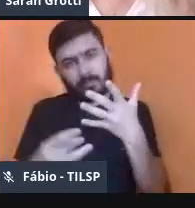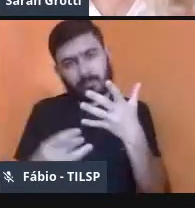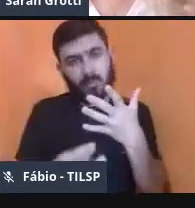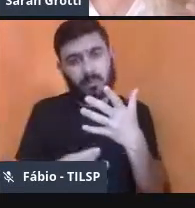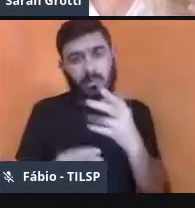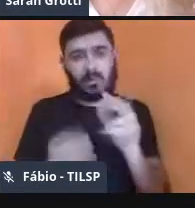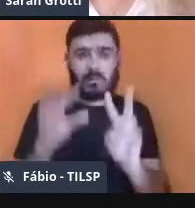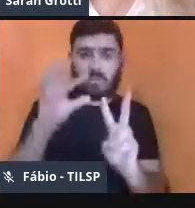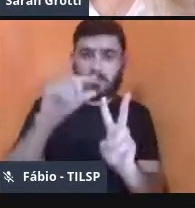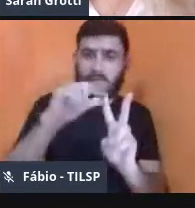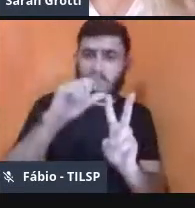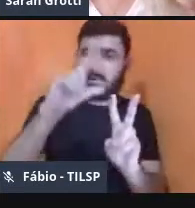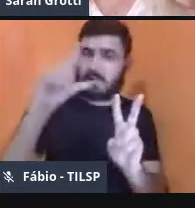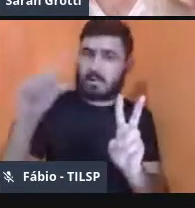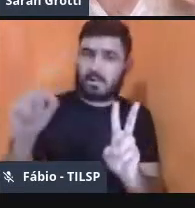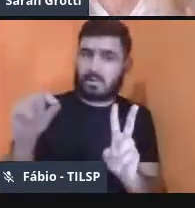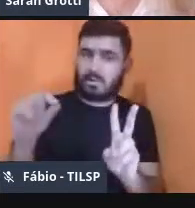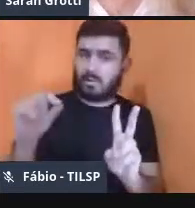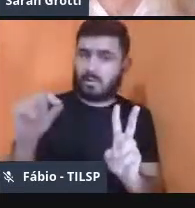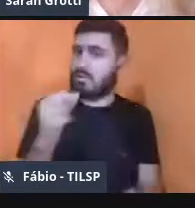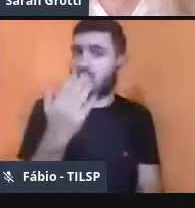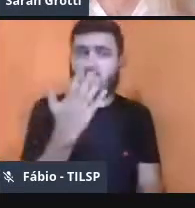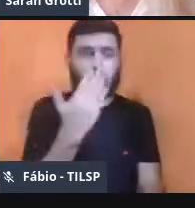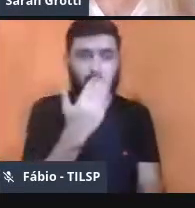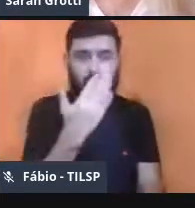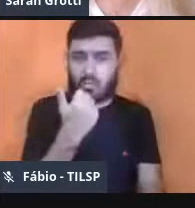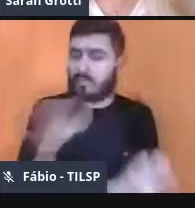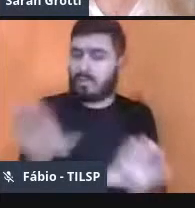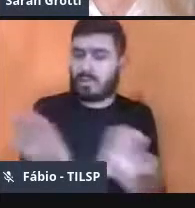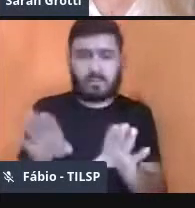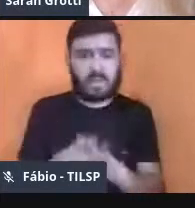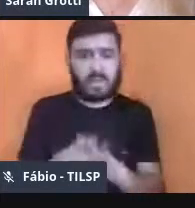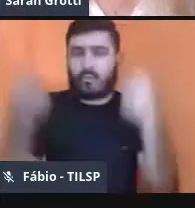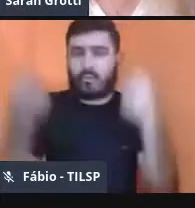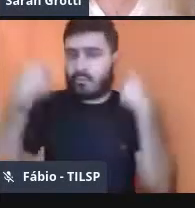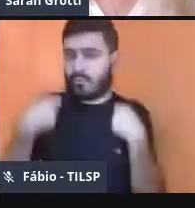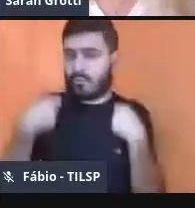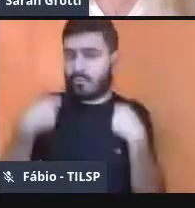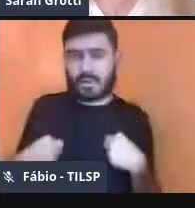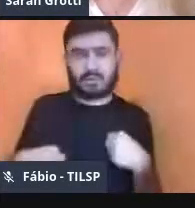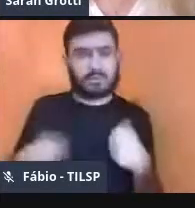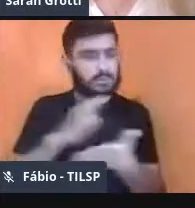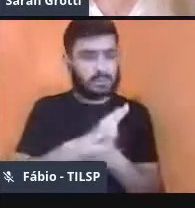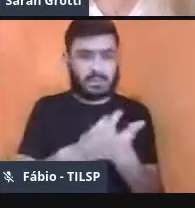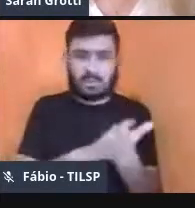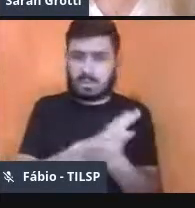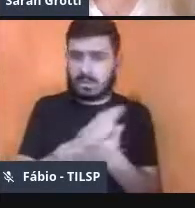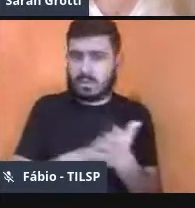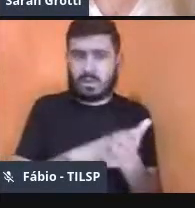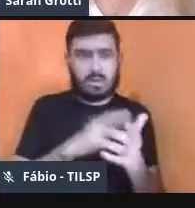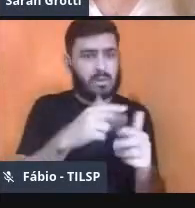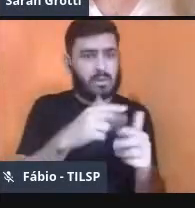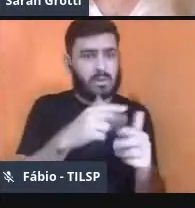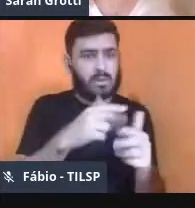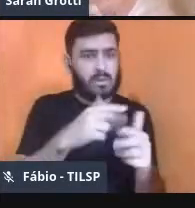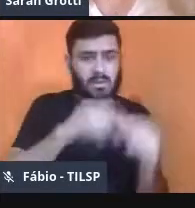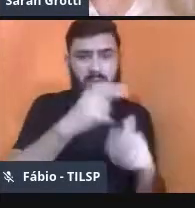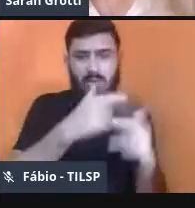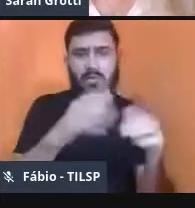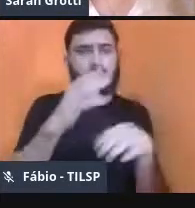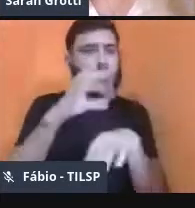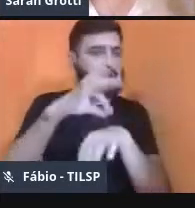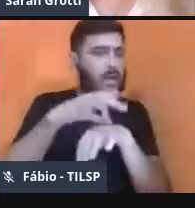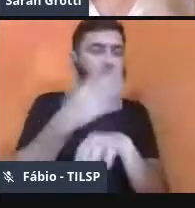aquele indivíduo que não consome e que não veste produtos de origem animal, ou não come